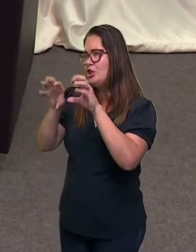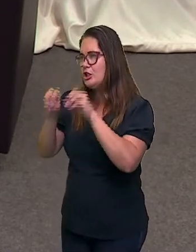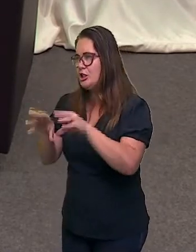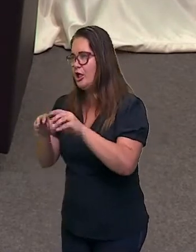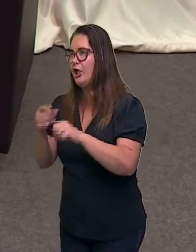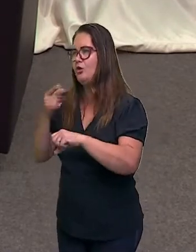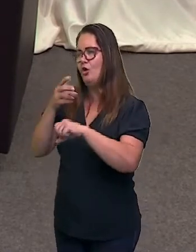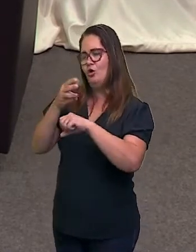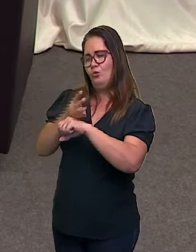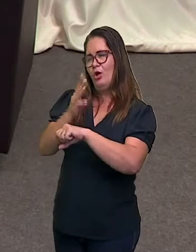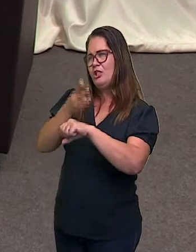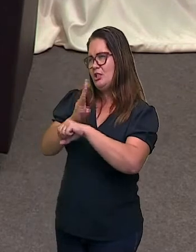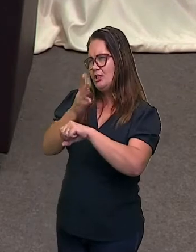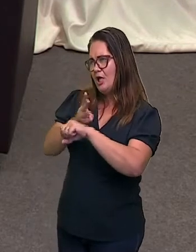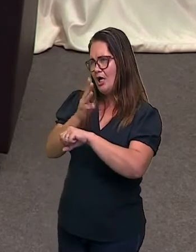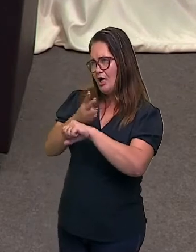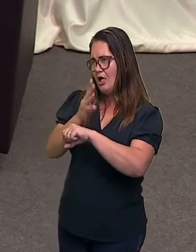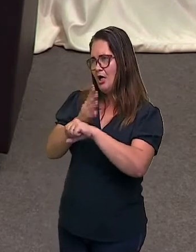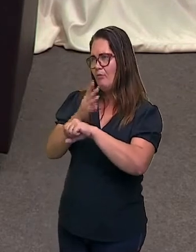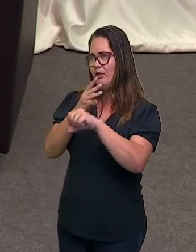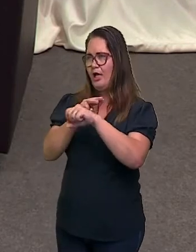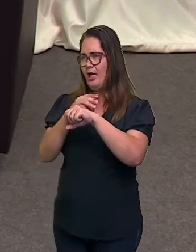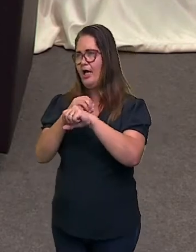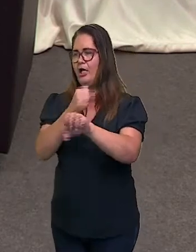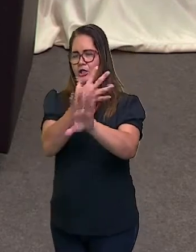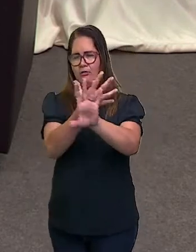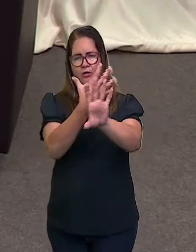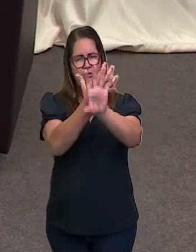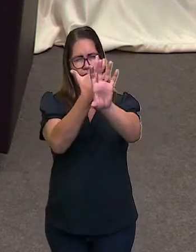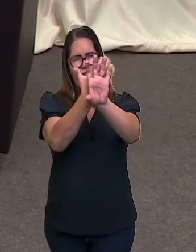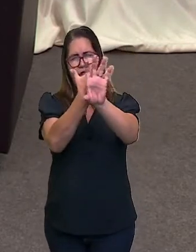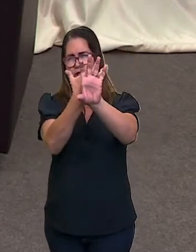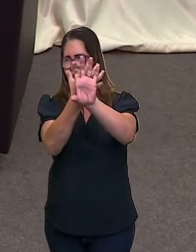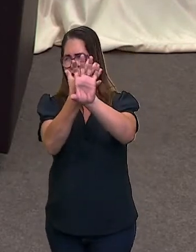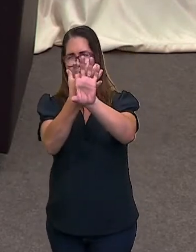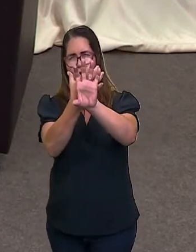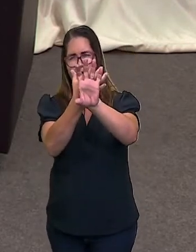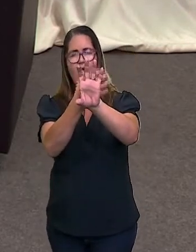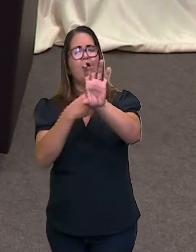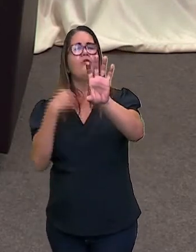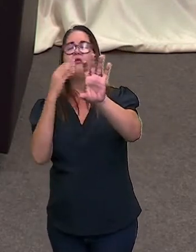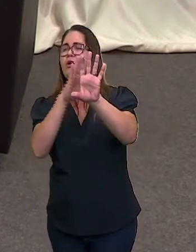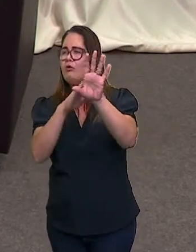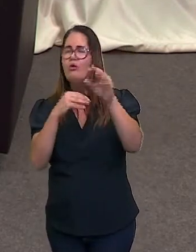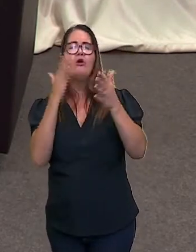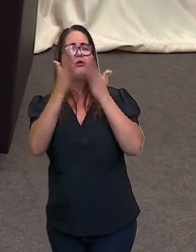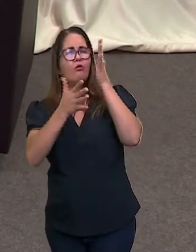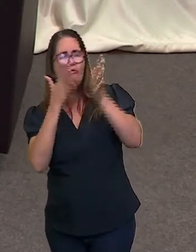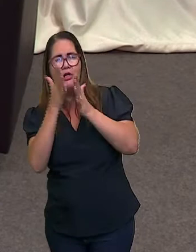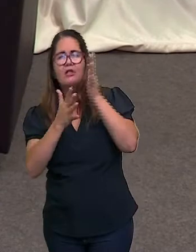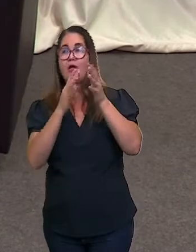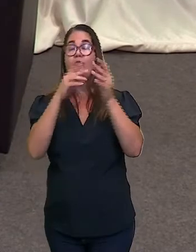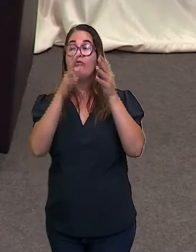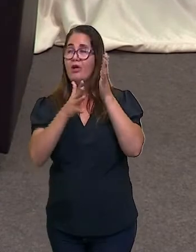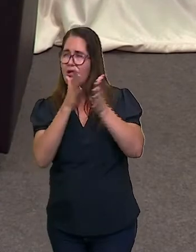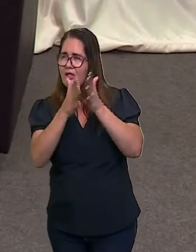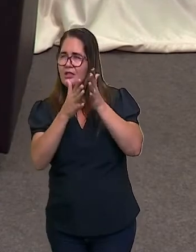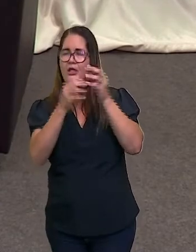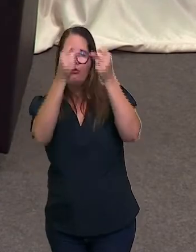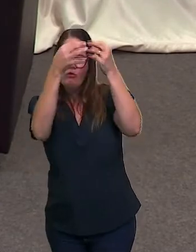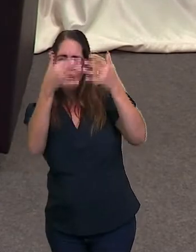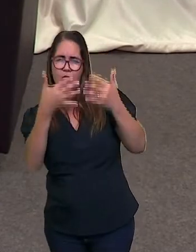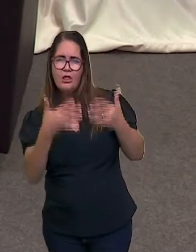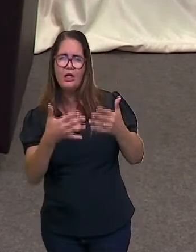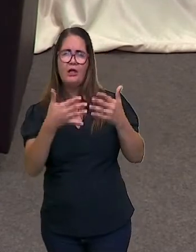algum exercício. Trabalho também com a chamada de voz via WhatsApp. Faço ligação normal para